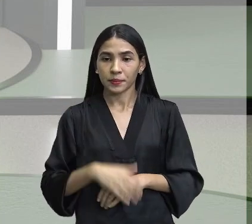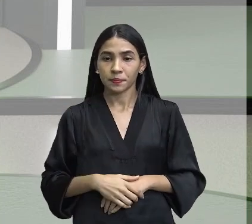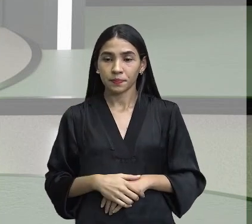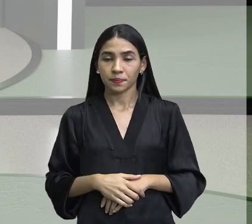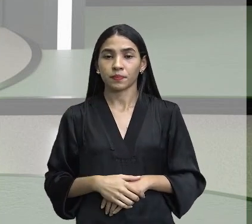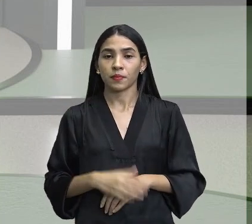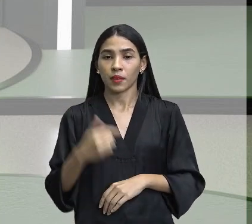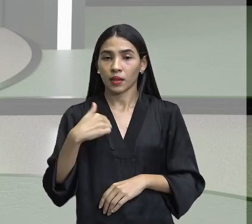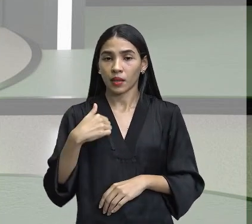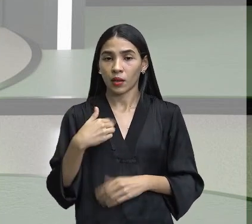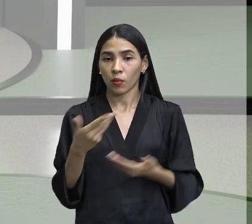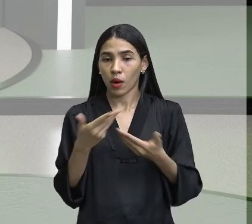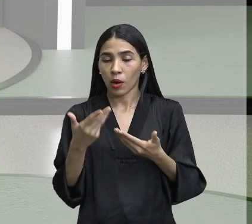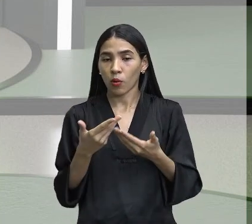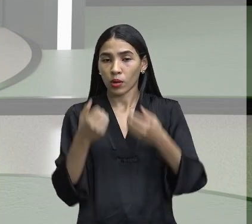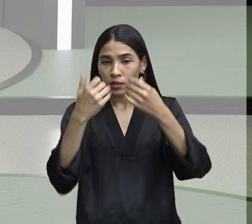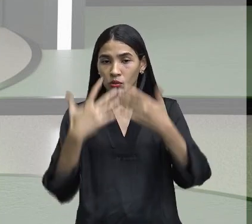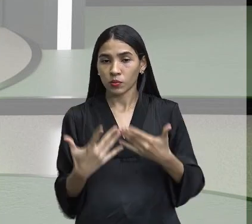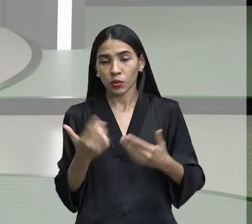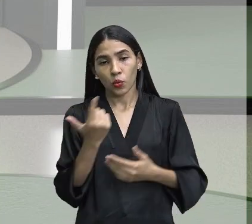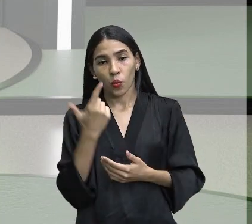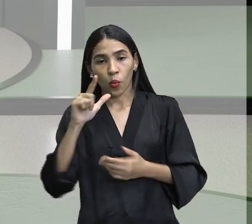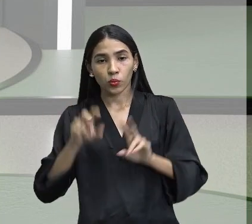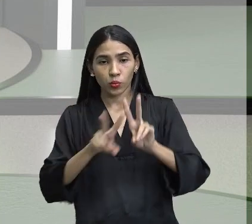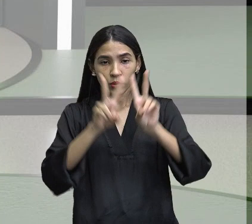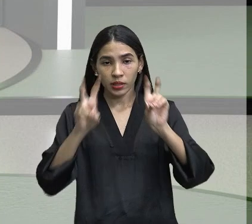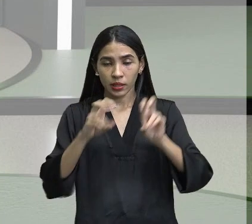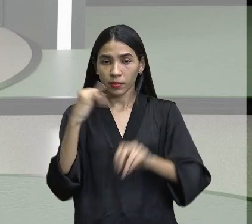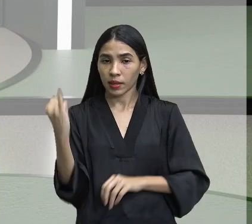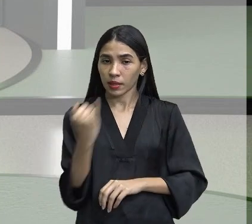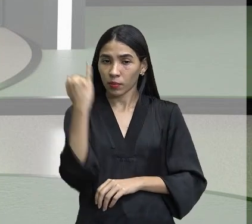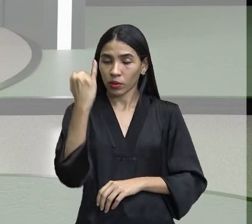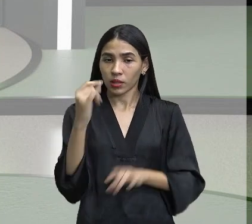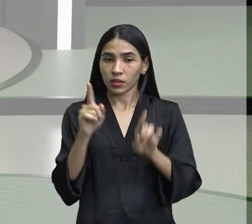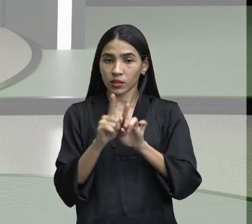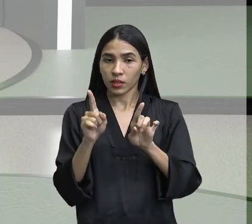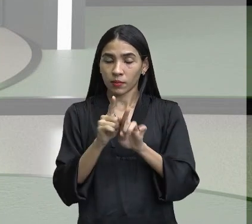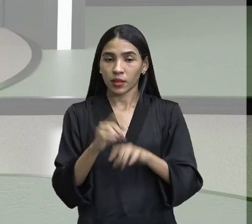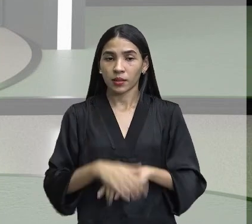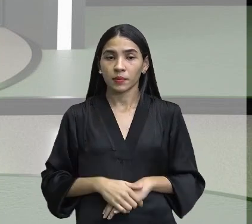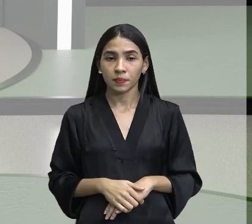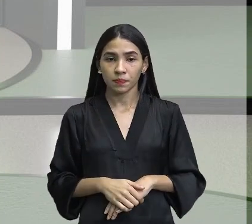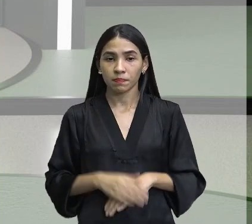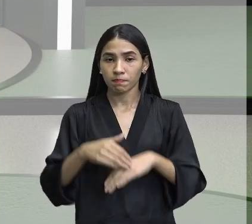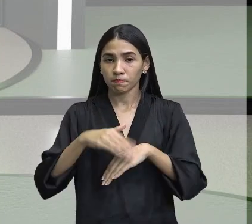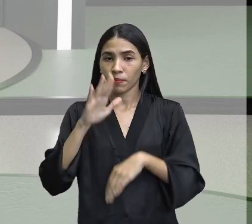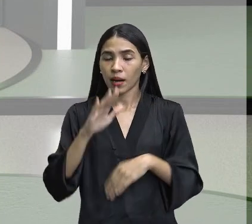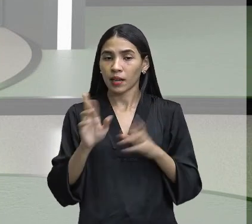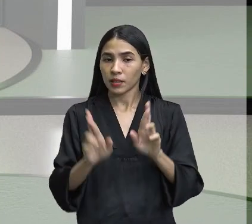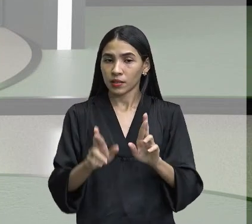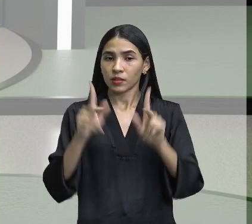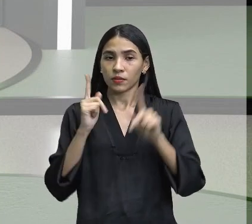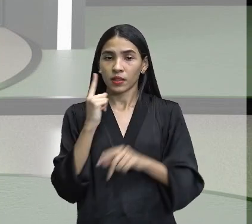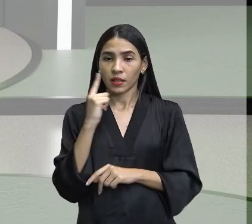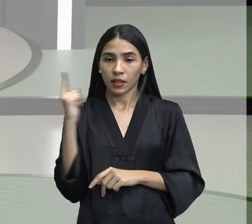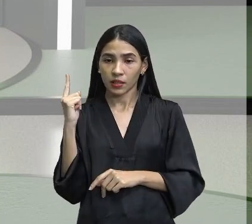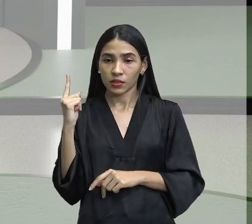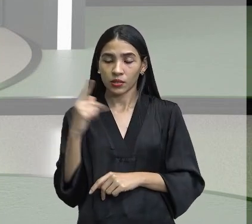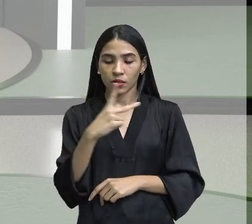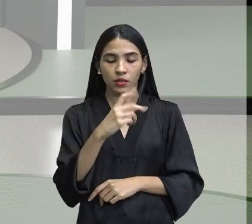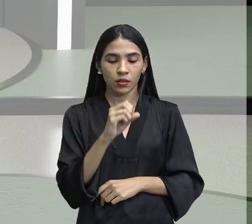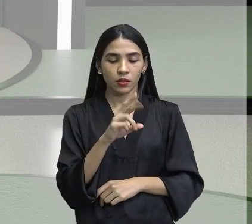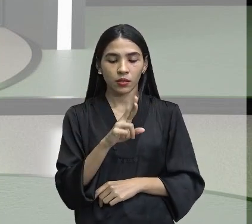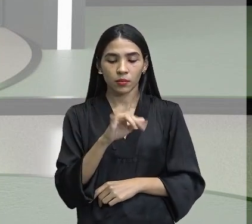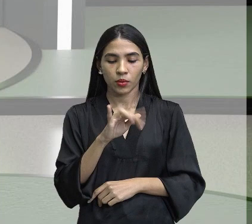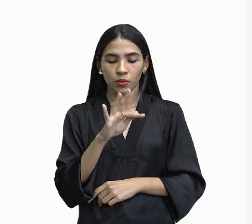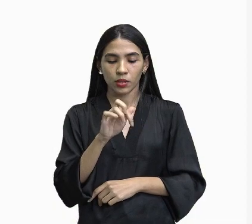eu passo a falar sobre um outro grupo que evolutivamente ele é um pouquinho mais diferenciado dos poríferos, que é